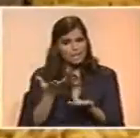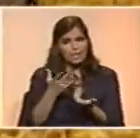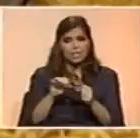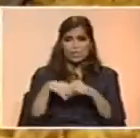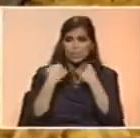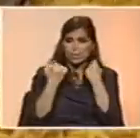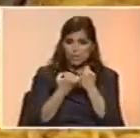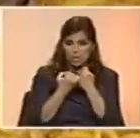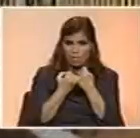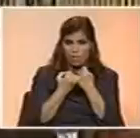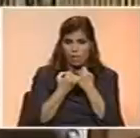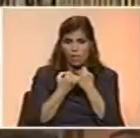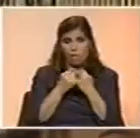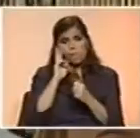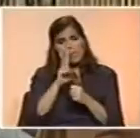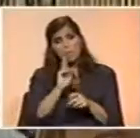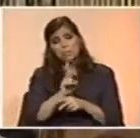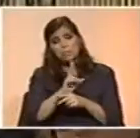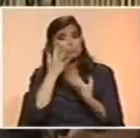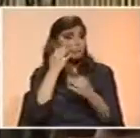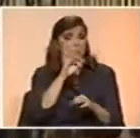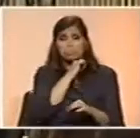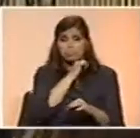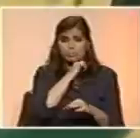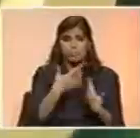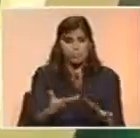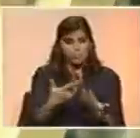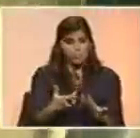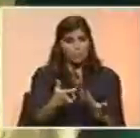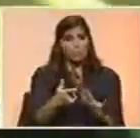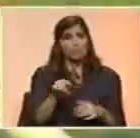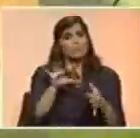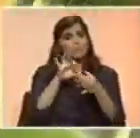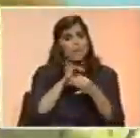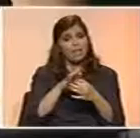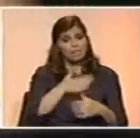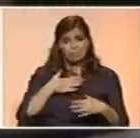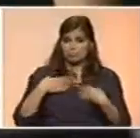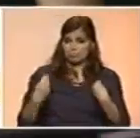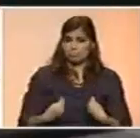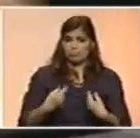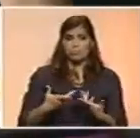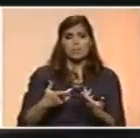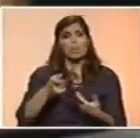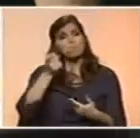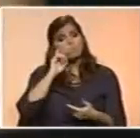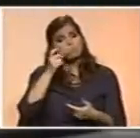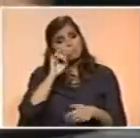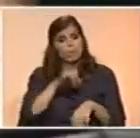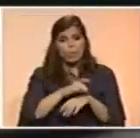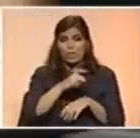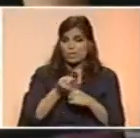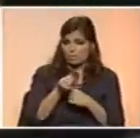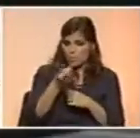sociedade face ao vegetarianismo. Hoje, ser vegetariano está associado à boa forma física e à prevenção de várias